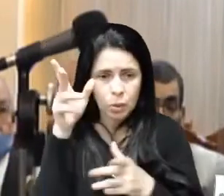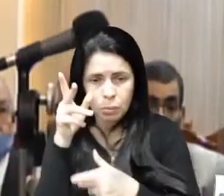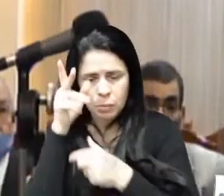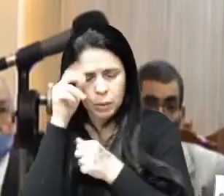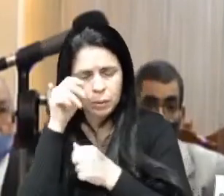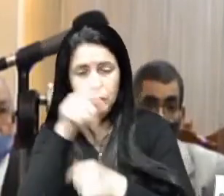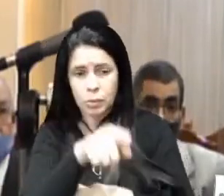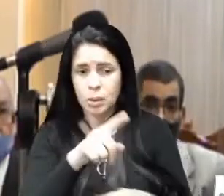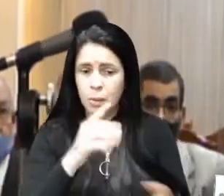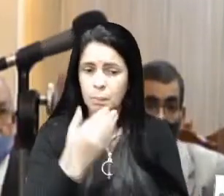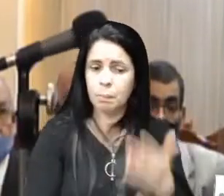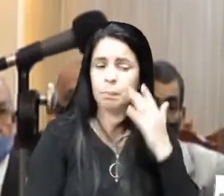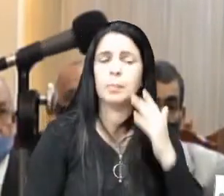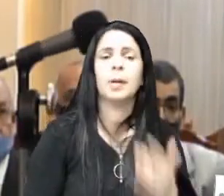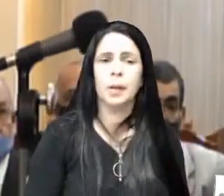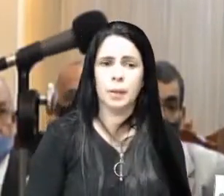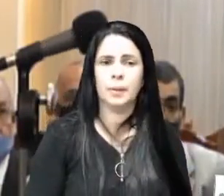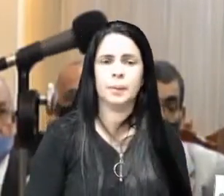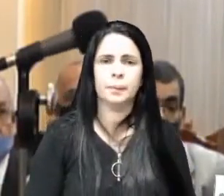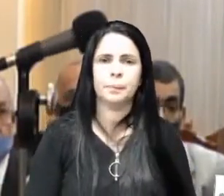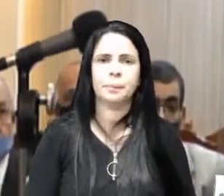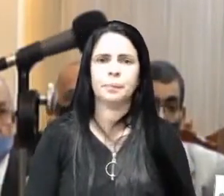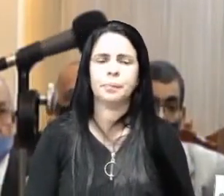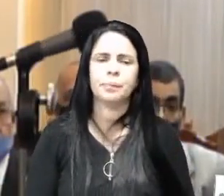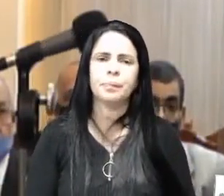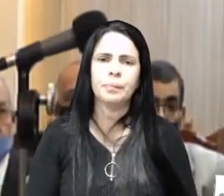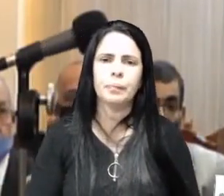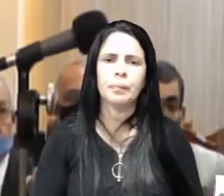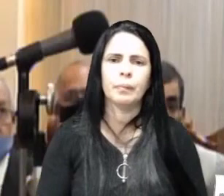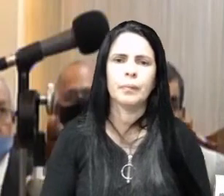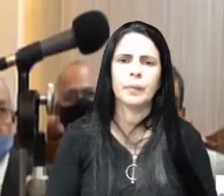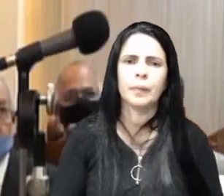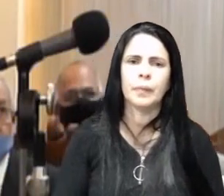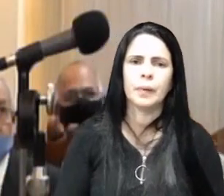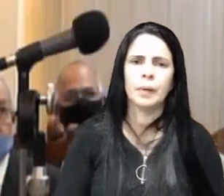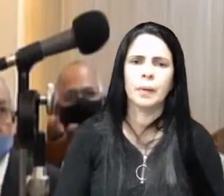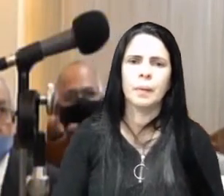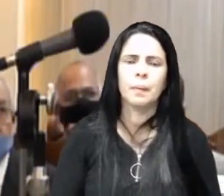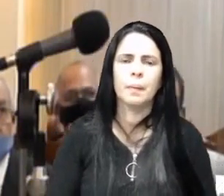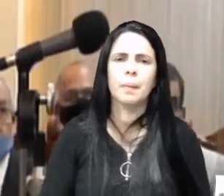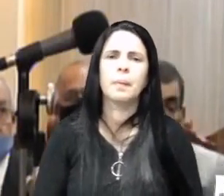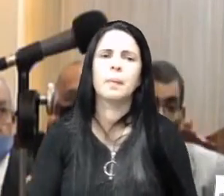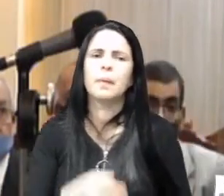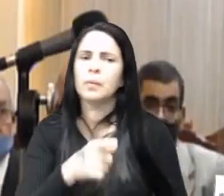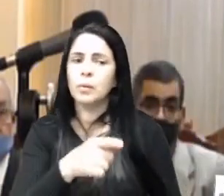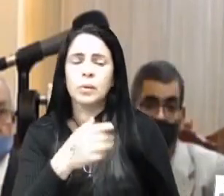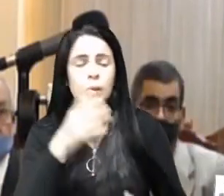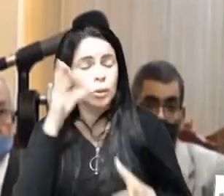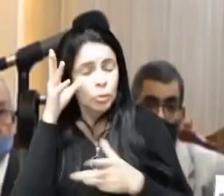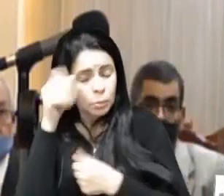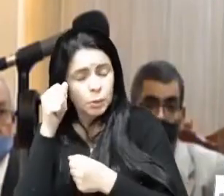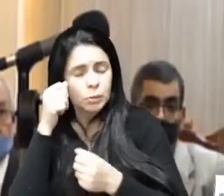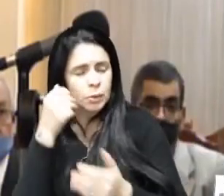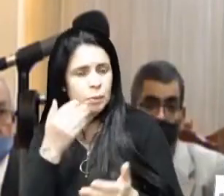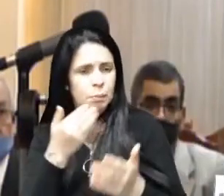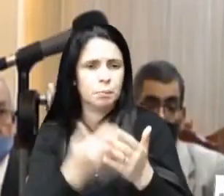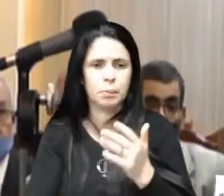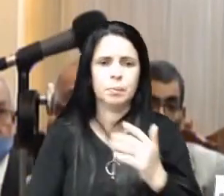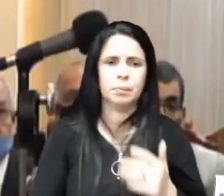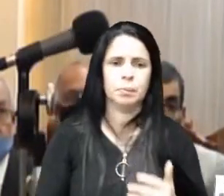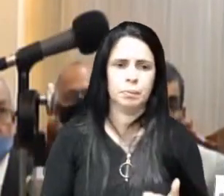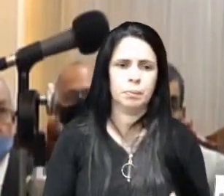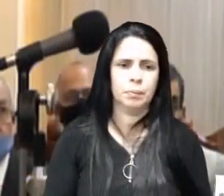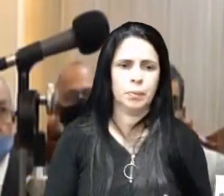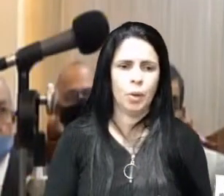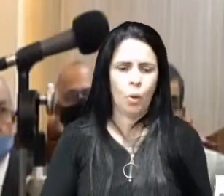reflexo. Quando você está dormindo, você perde parte da sua coordenação motora. Eu